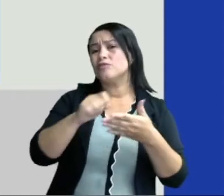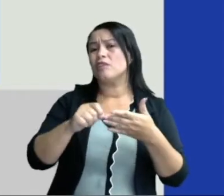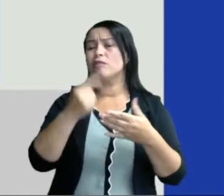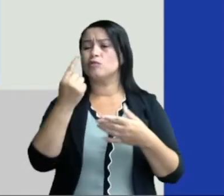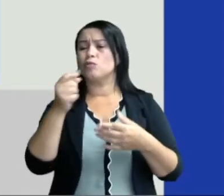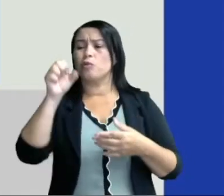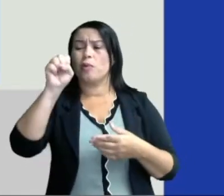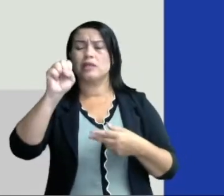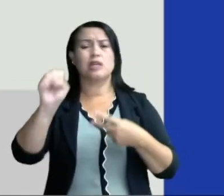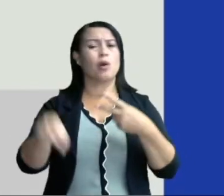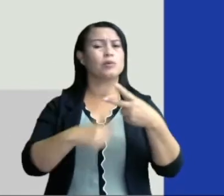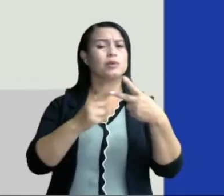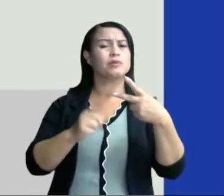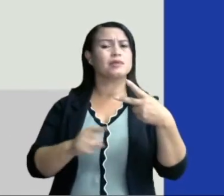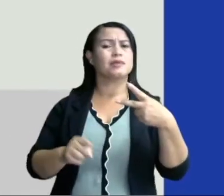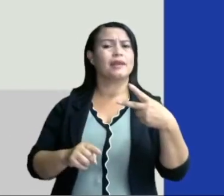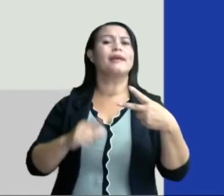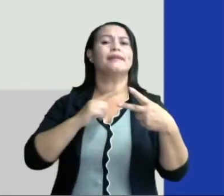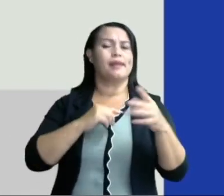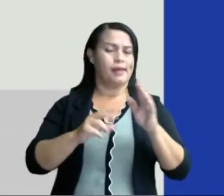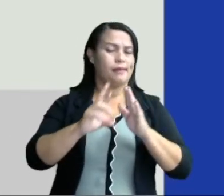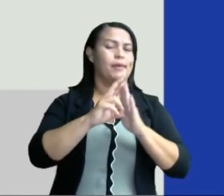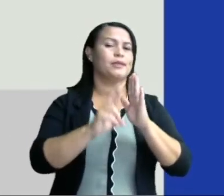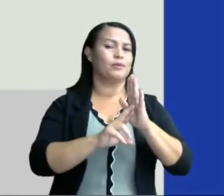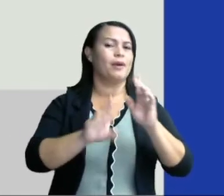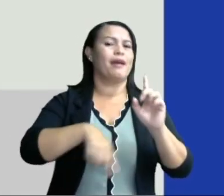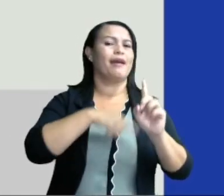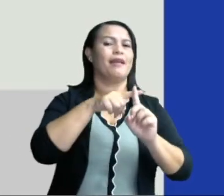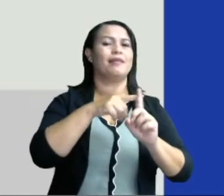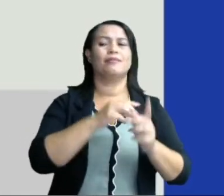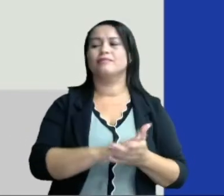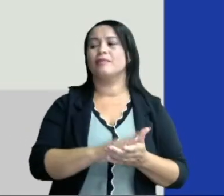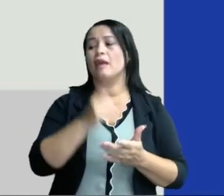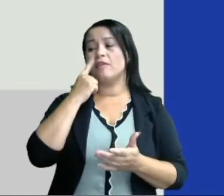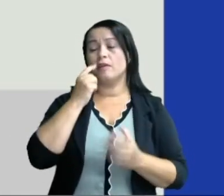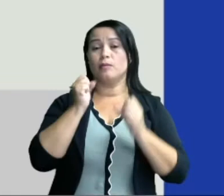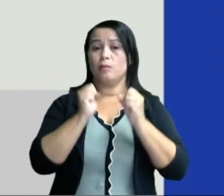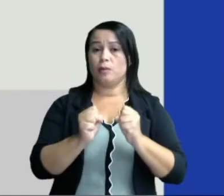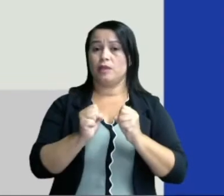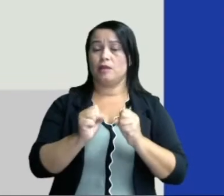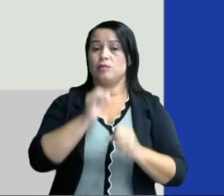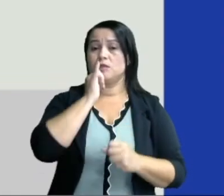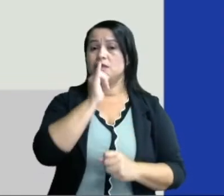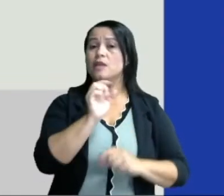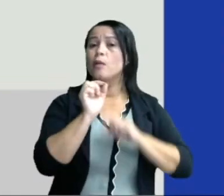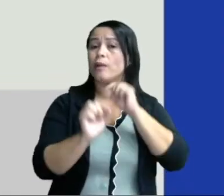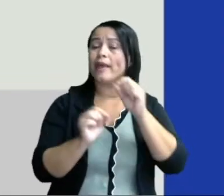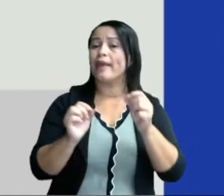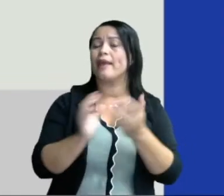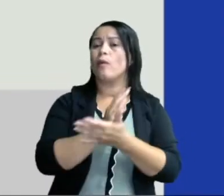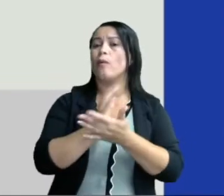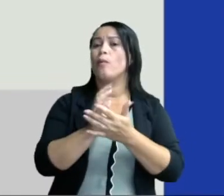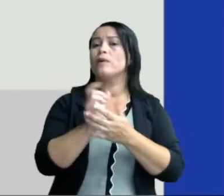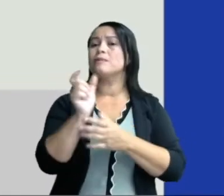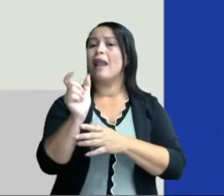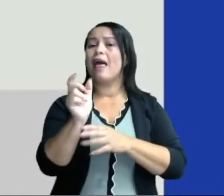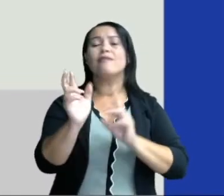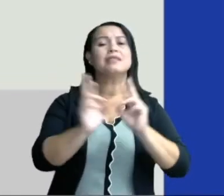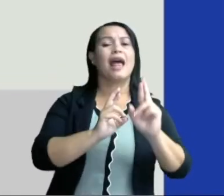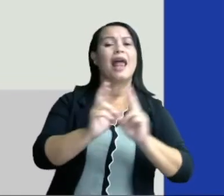S e outra com Z? E a gente tem mais uma regrinha. Podemos dizer que palavras relacionadas